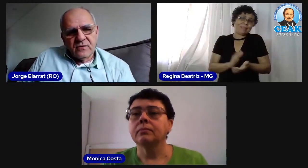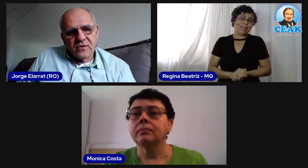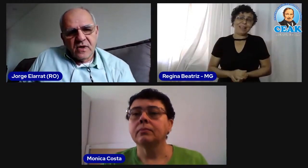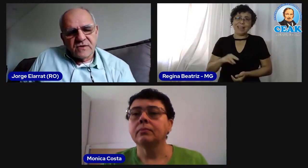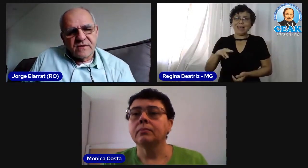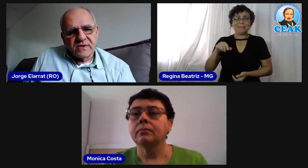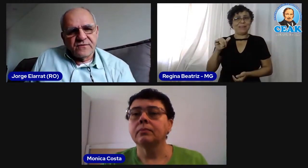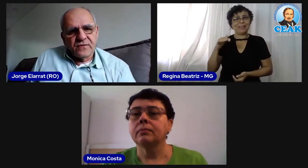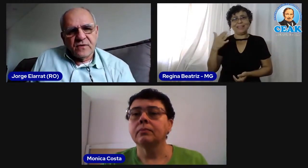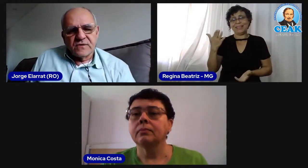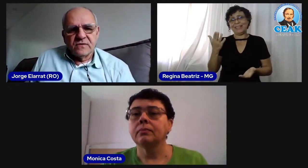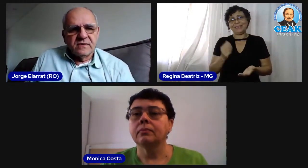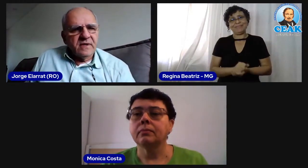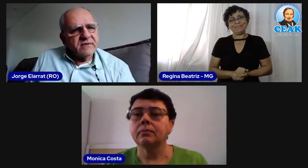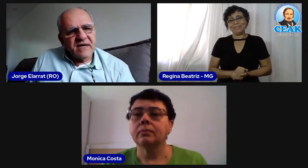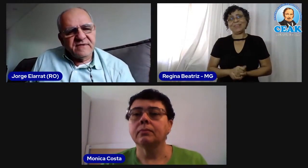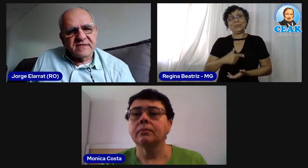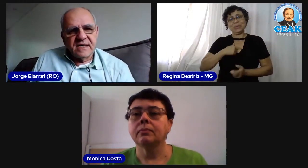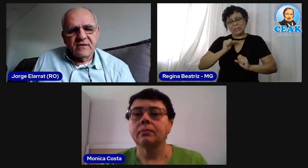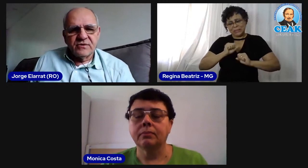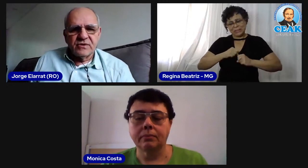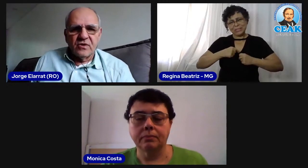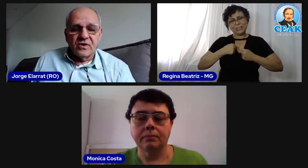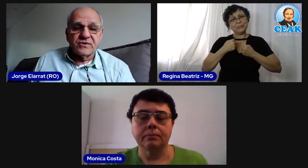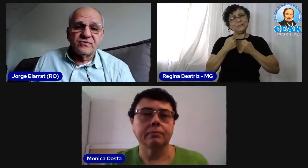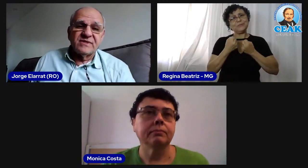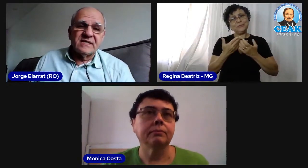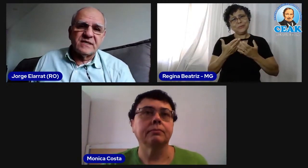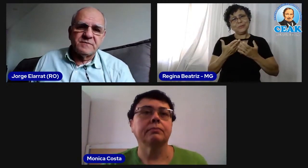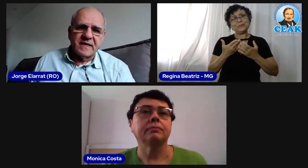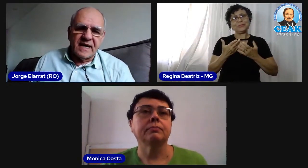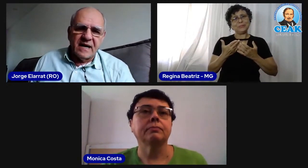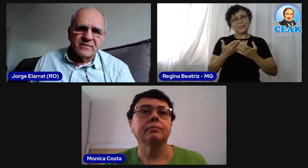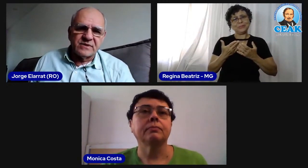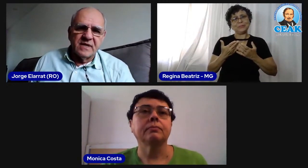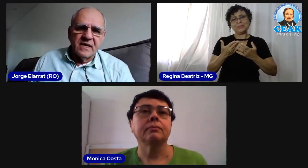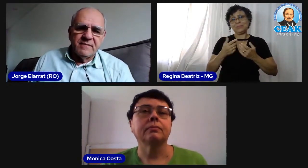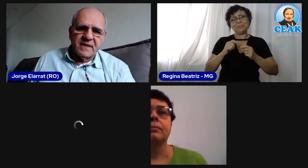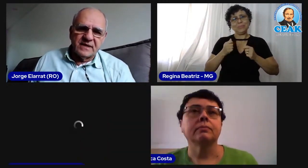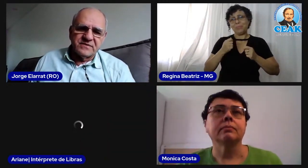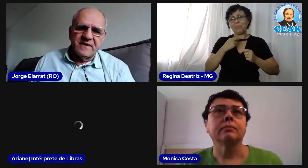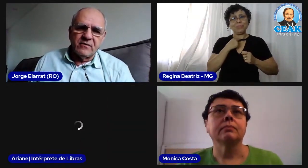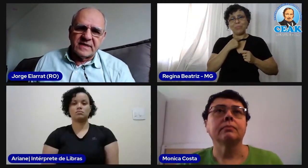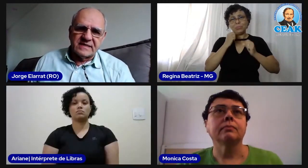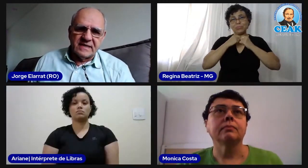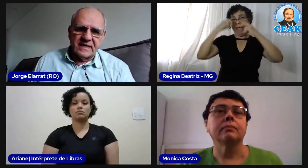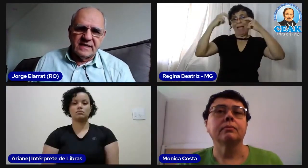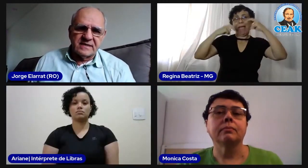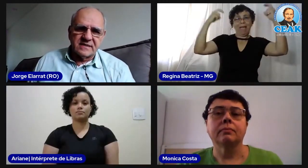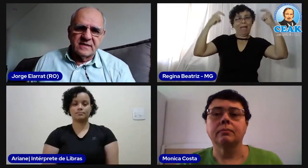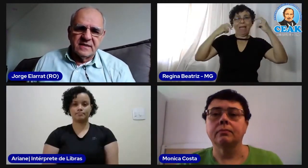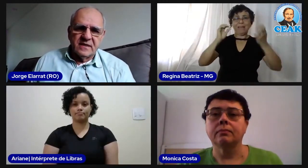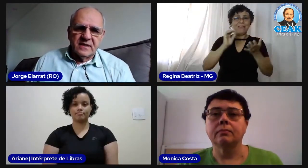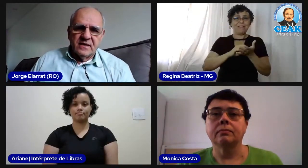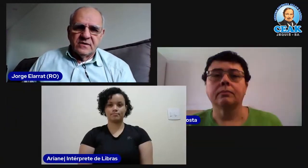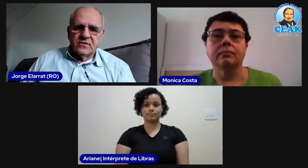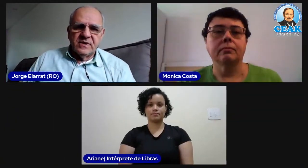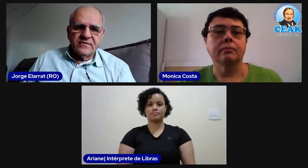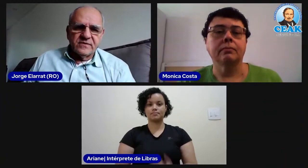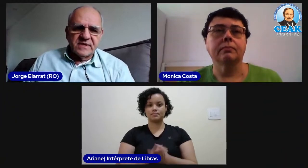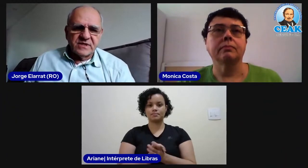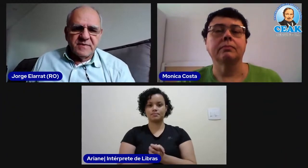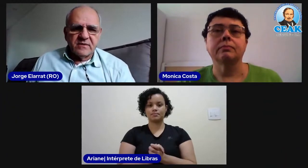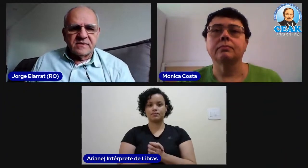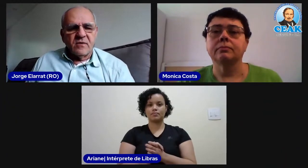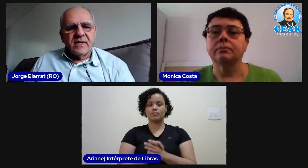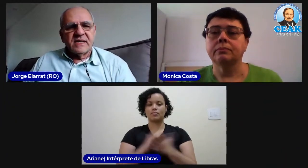O nosso esforço não deve ser o de nós nos desesperarmos pelas faltas alheias. No